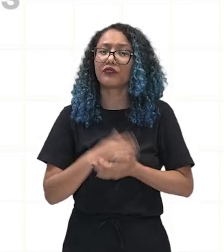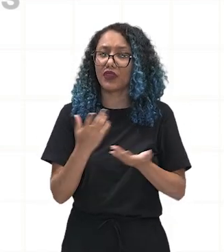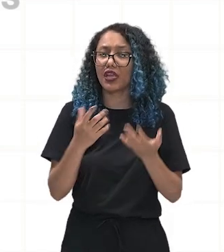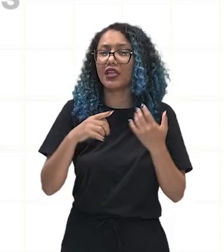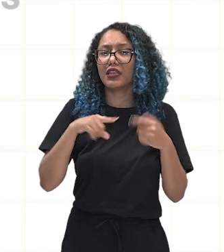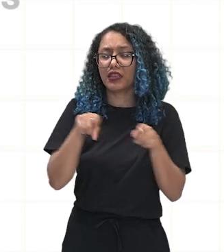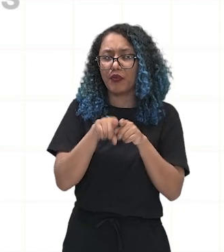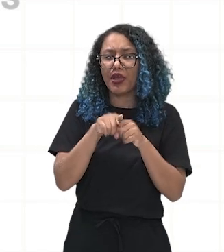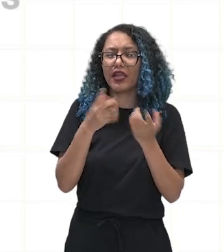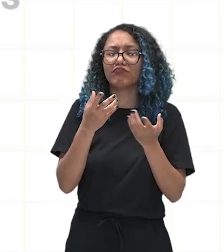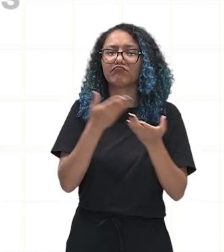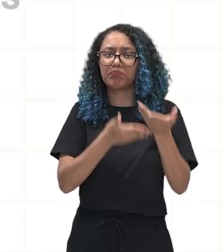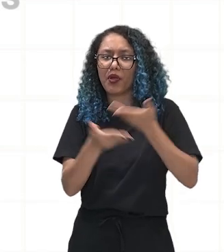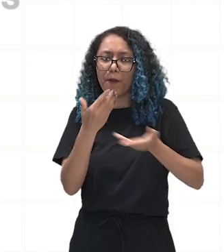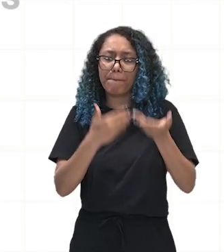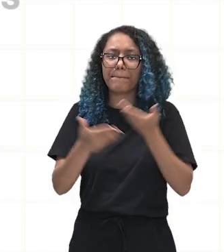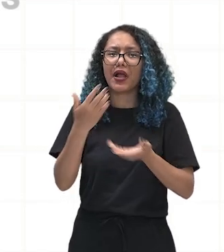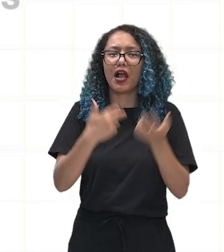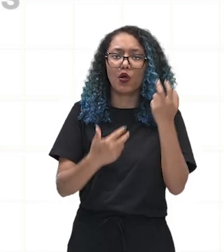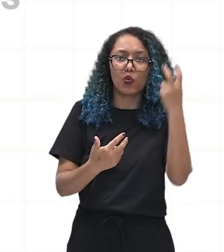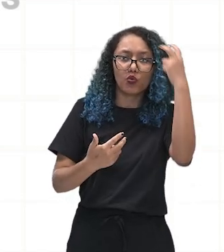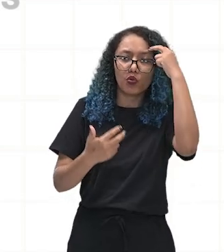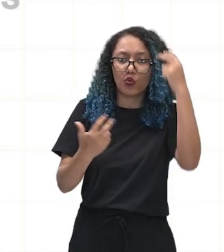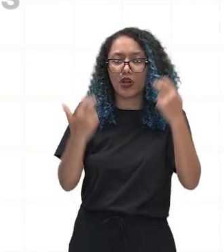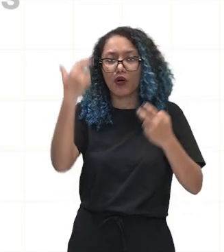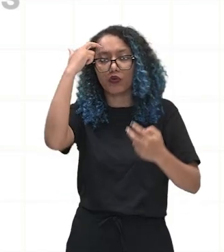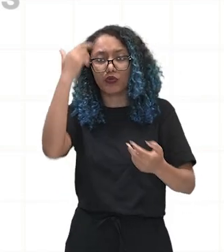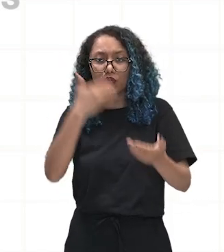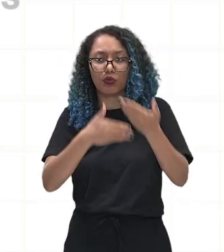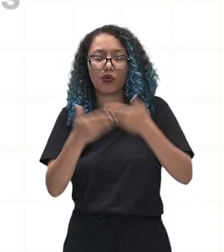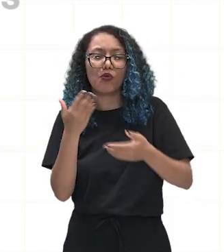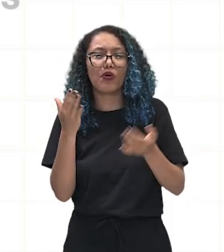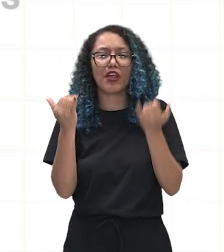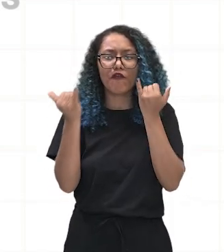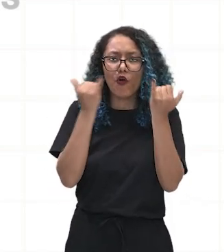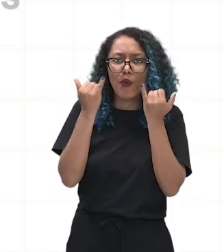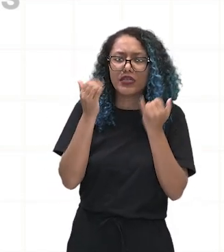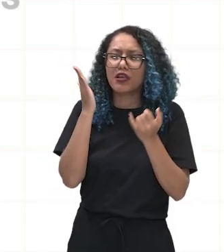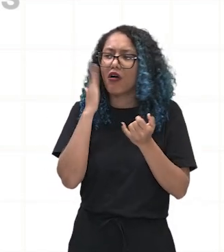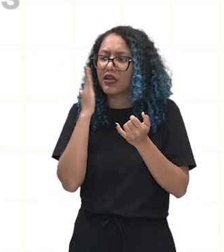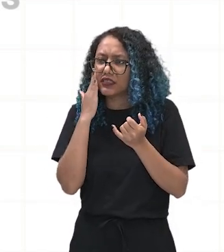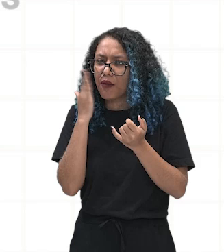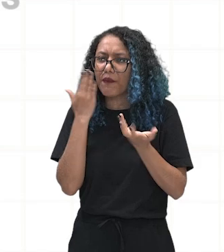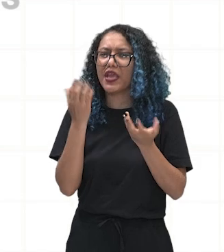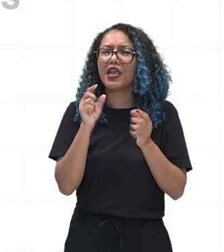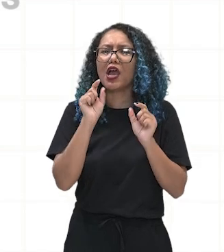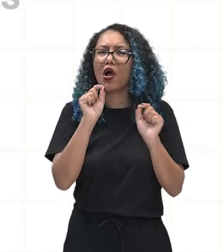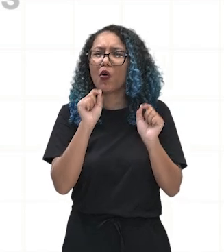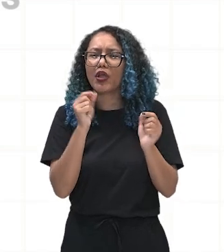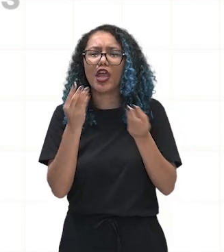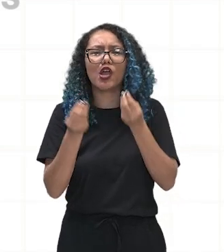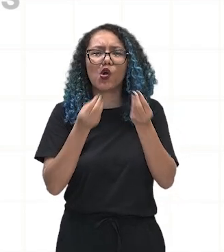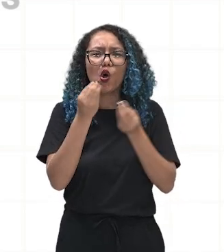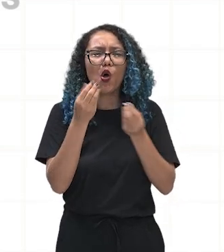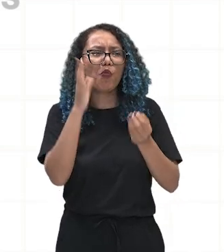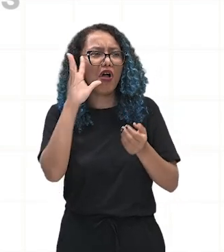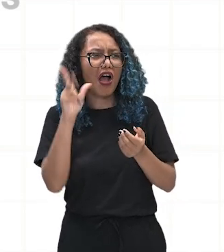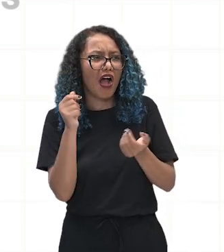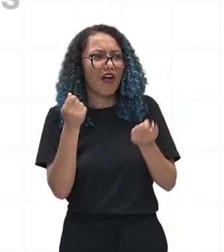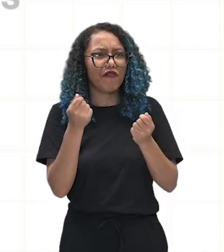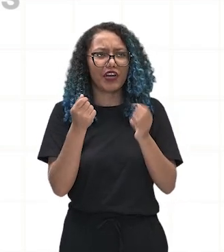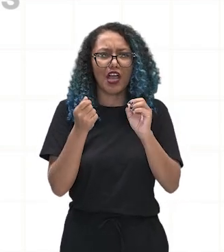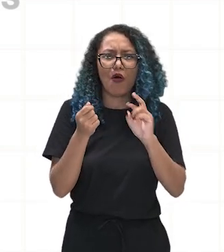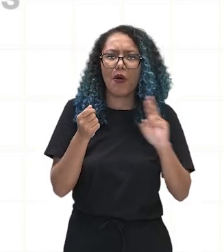de cultura, a pessoa via o que estava acontecendo na Ásia, o que estava acontecendo no Oriente, o que estava acontecendo na África, então era lugar ali